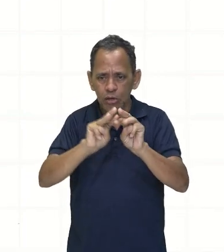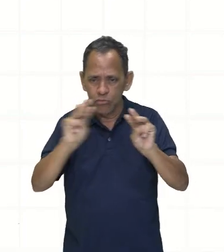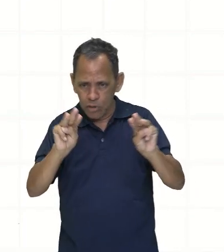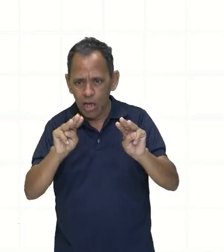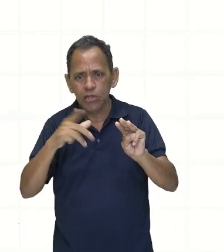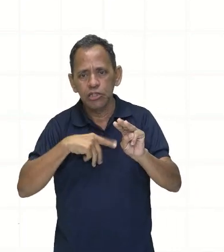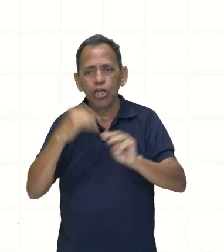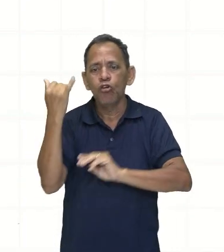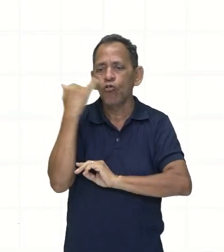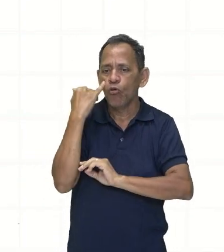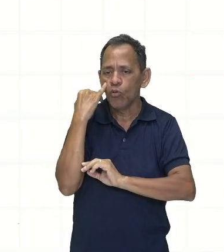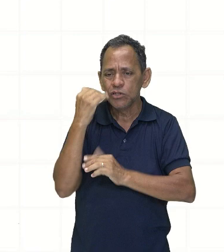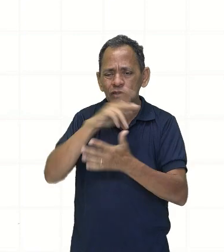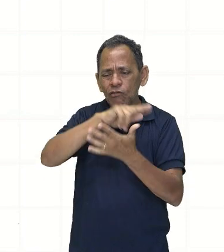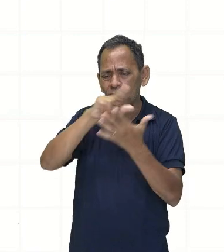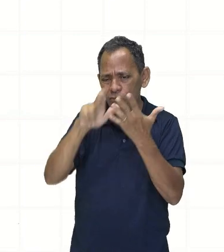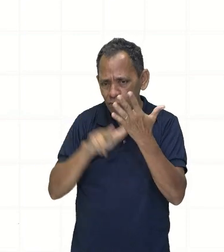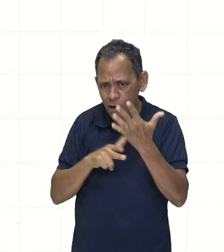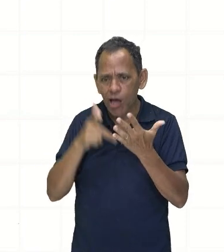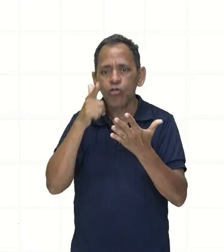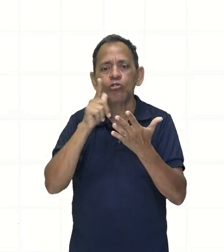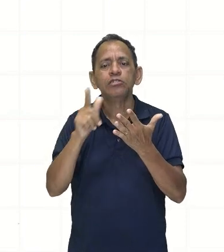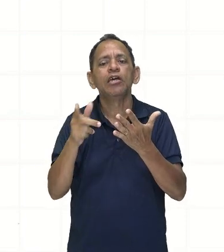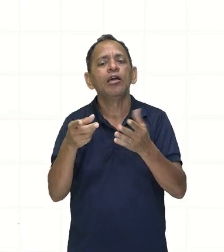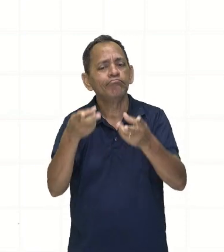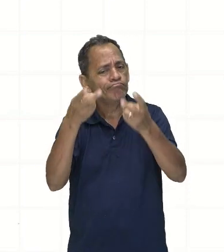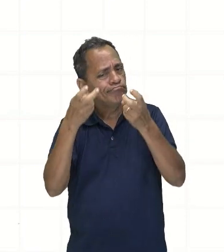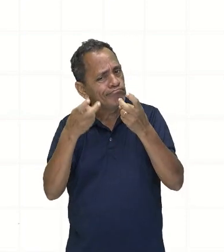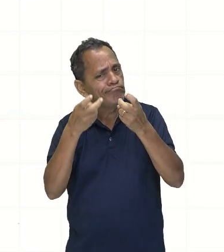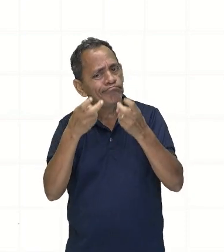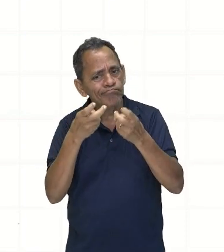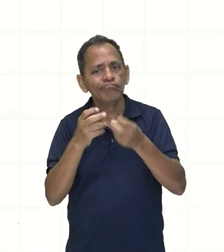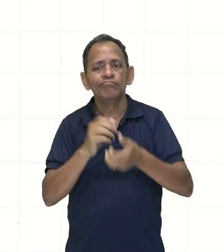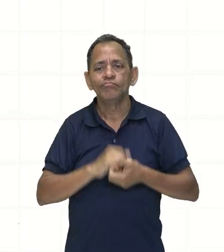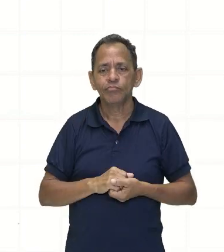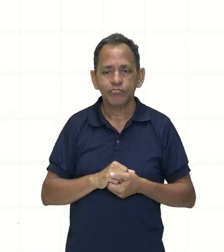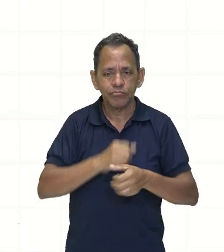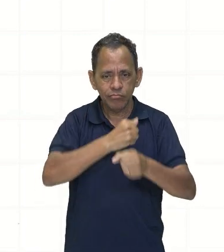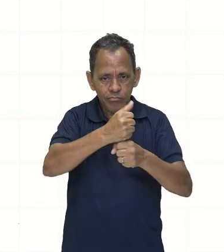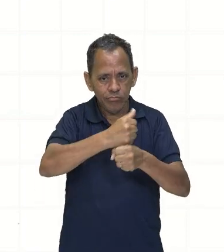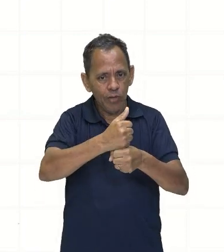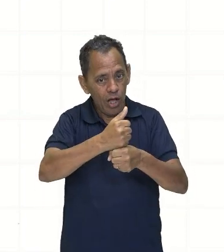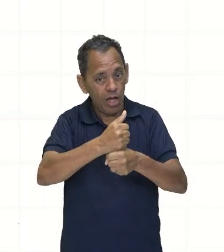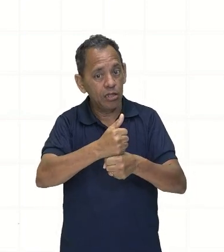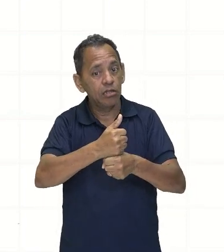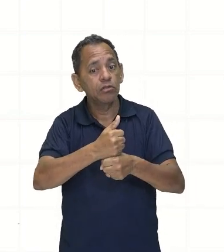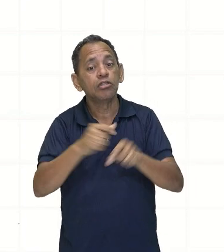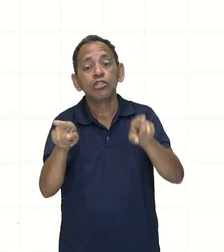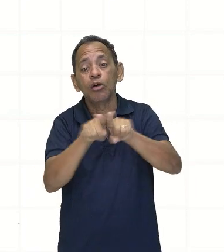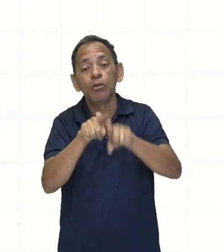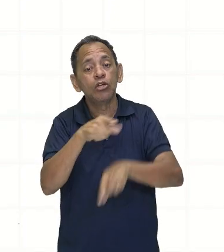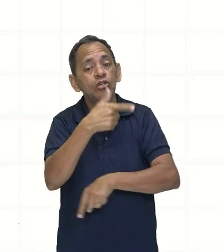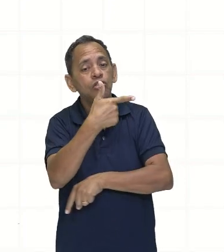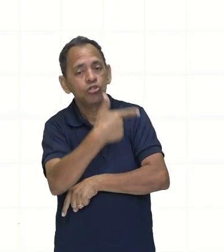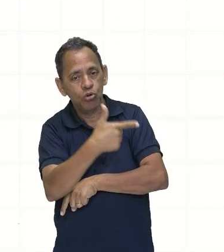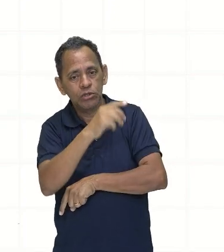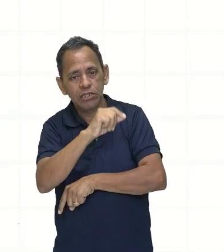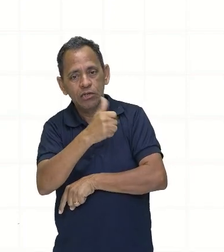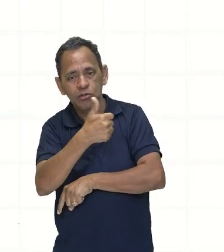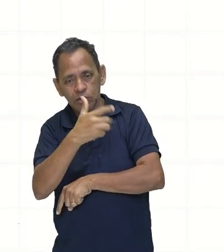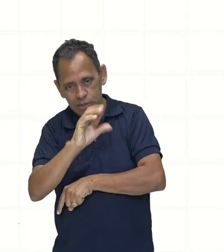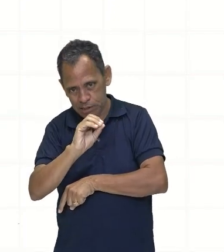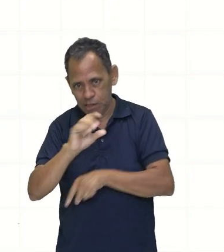de dados, né? A gente também tem as informações do ano de 2010, né? E aí você pode fazer o comparativo, né, do